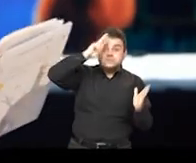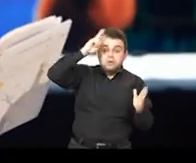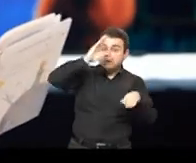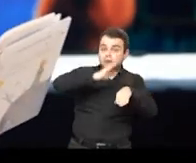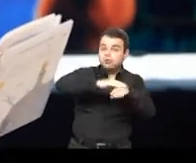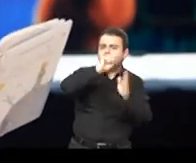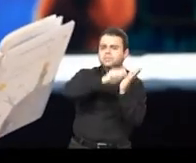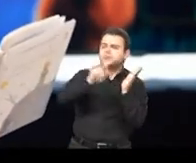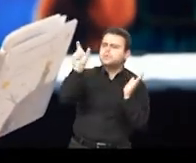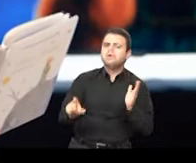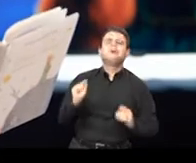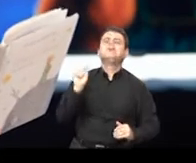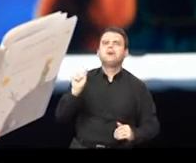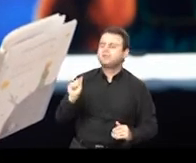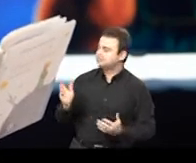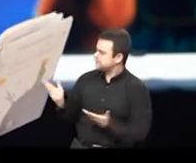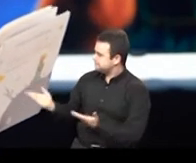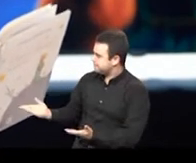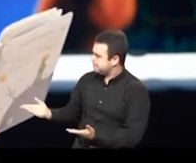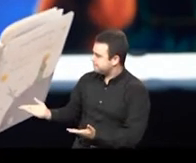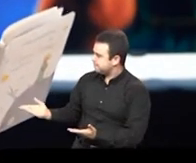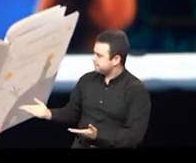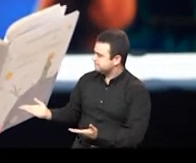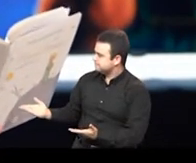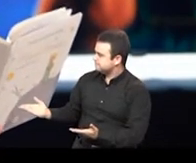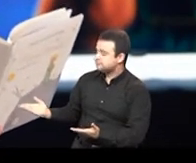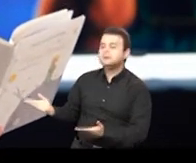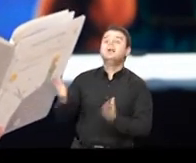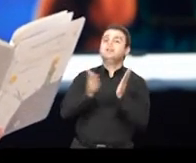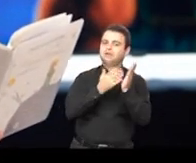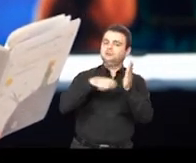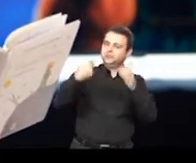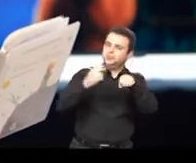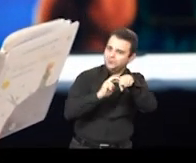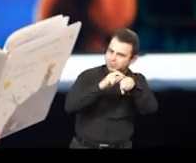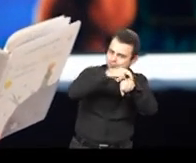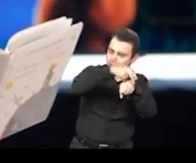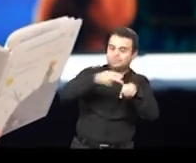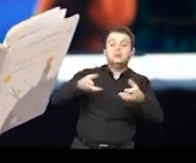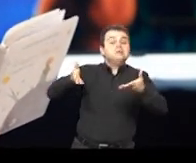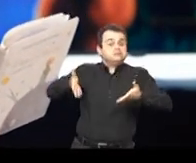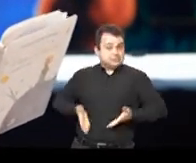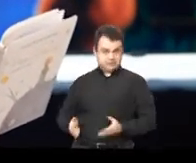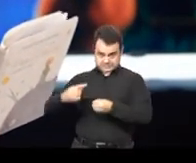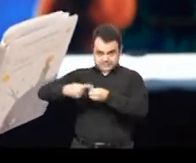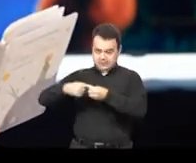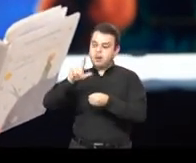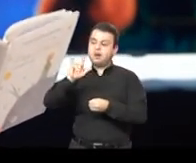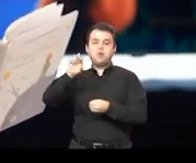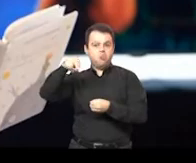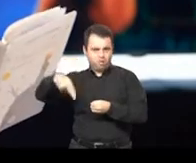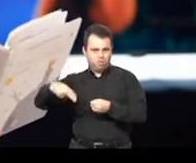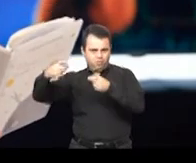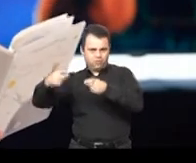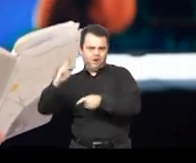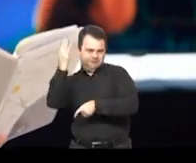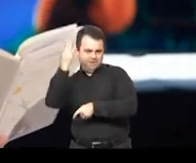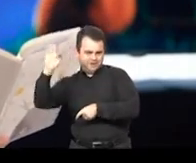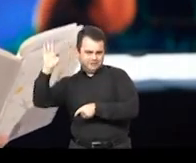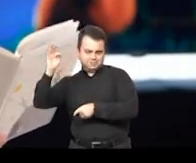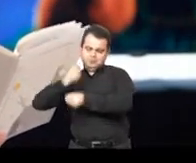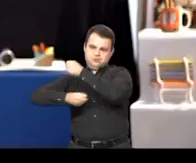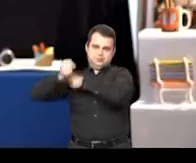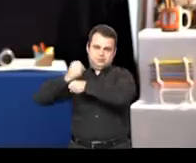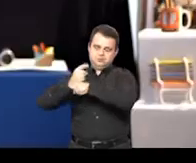Antoine Saint-Exupéry é o autor do Pequeno Príncipe. Ele nasceu em Lyon, em 1900, no litoral sul da